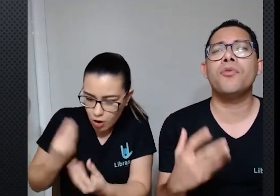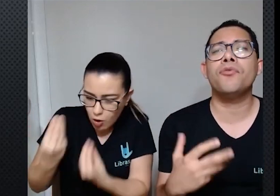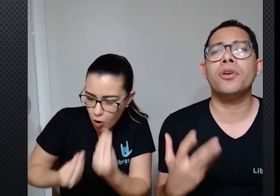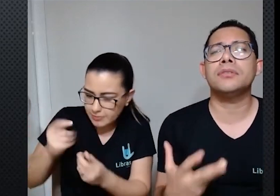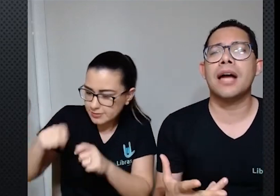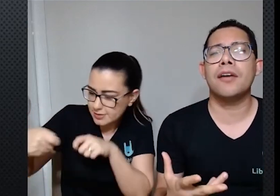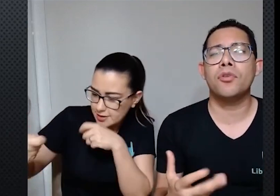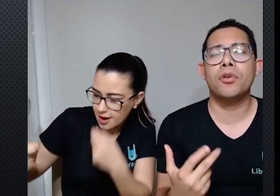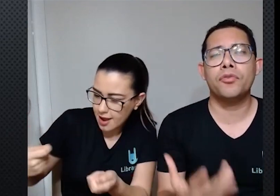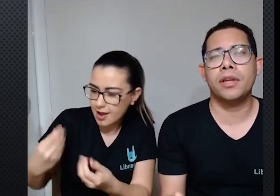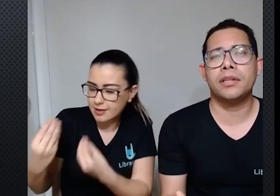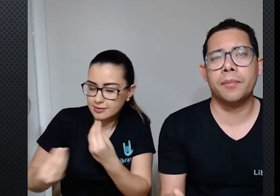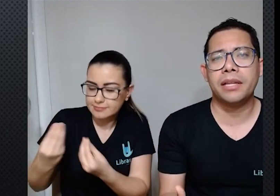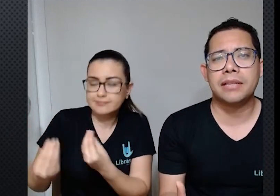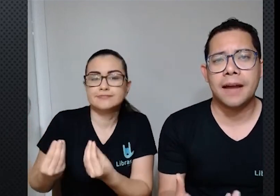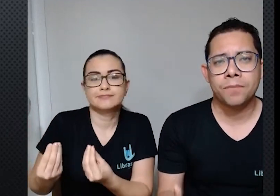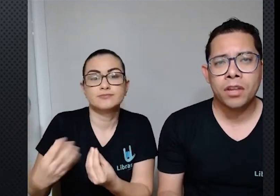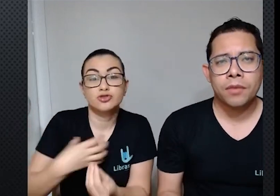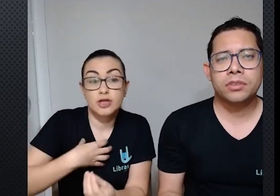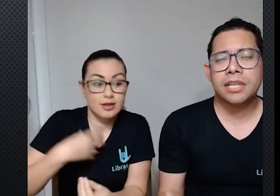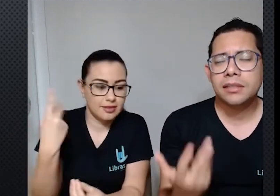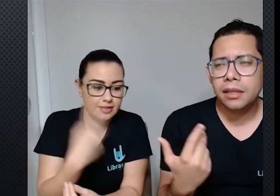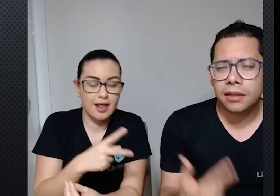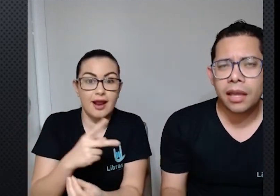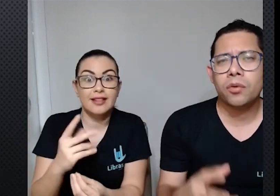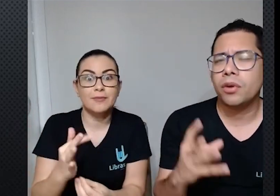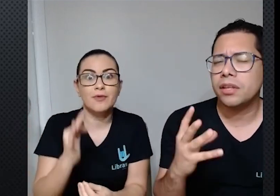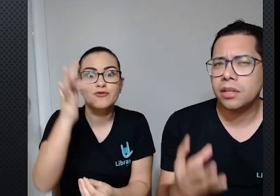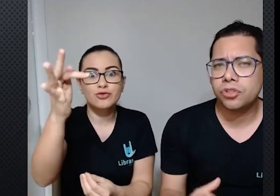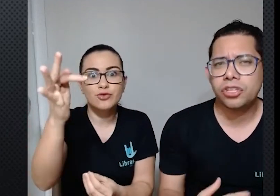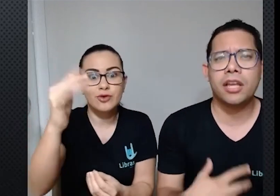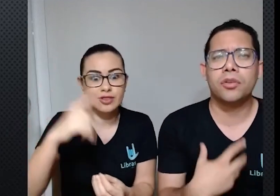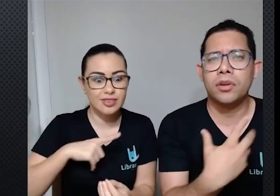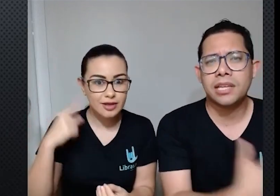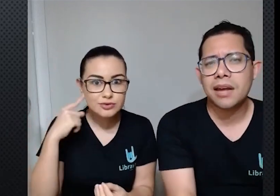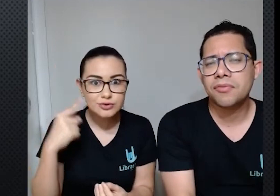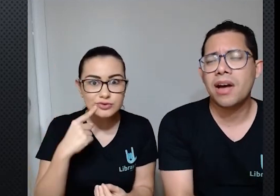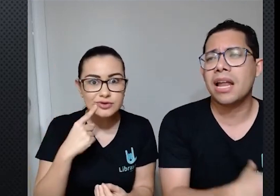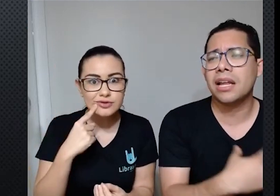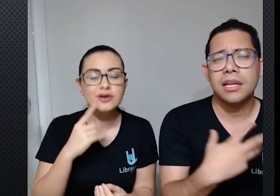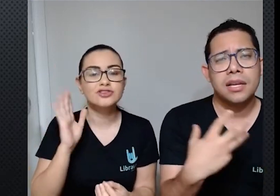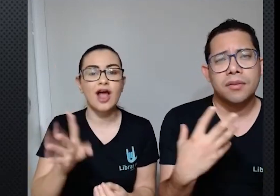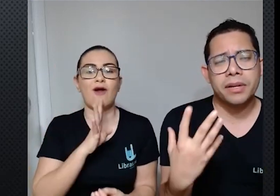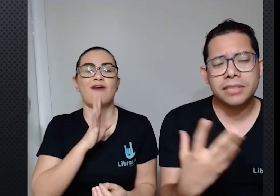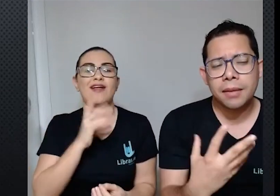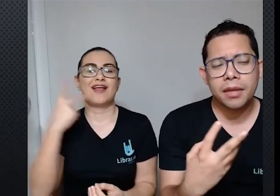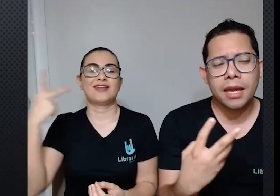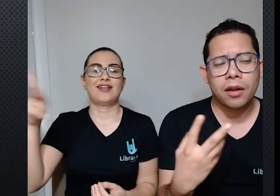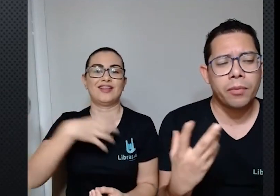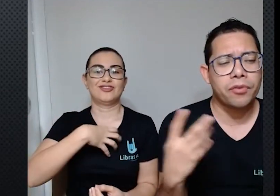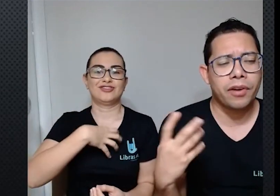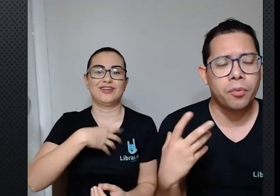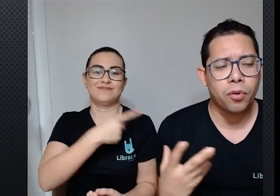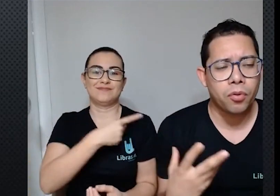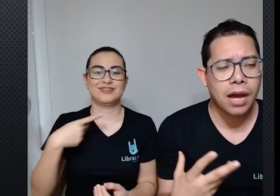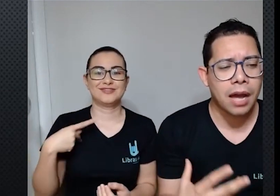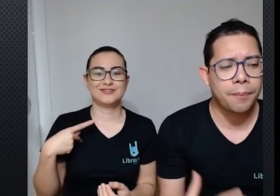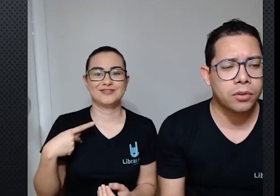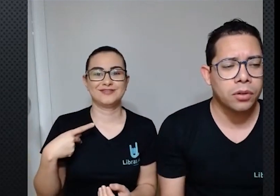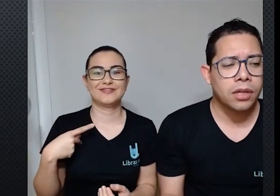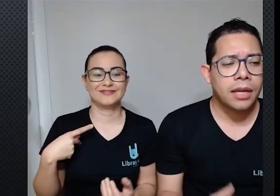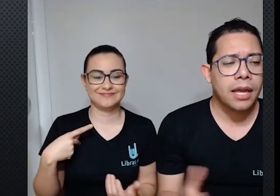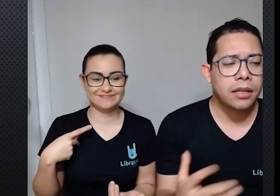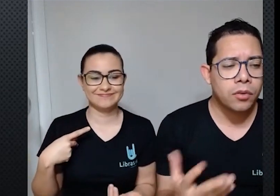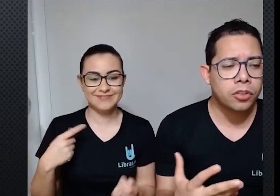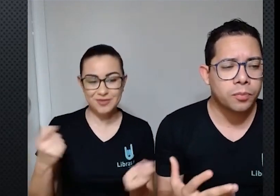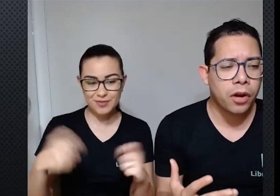mais confortável quando for interpretar. Você entendendo, conhecendo o jeito, conhecendo a fala, percebe como ele fala um pouco